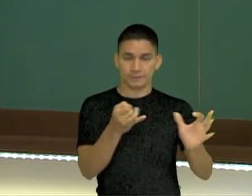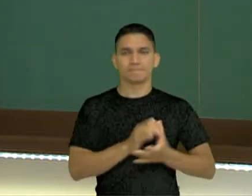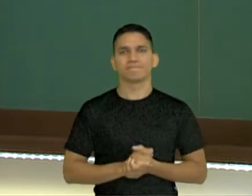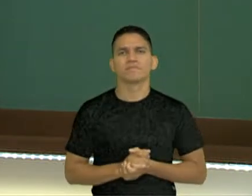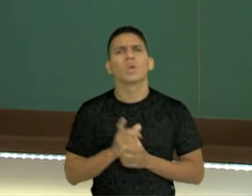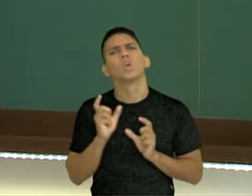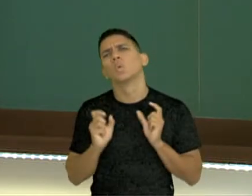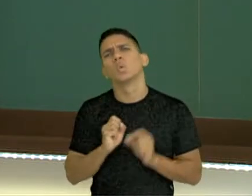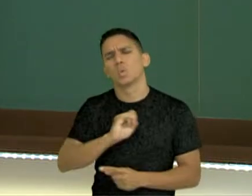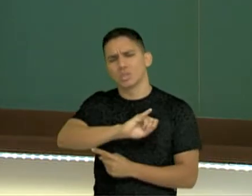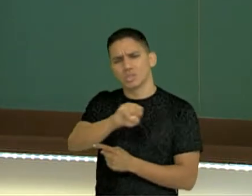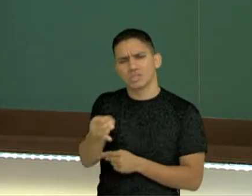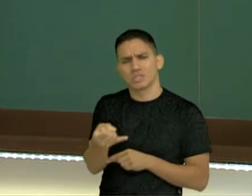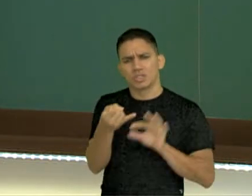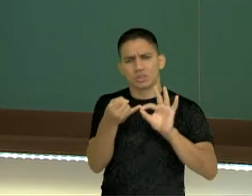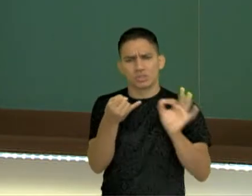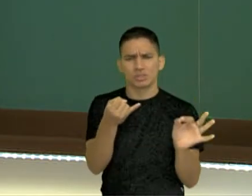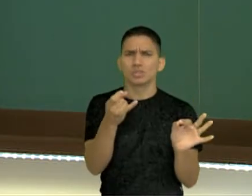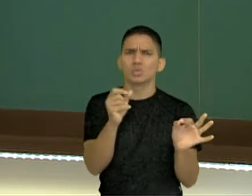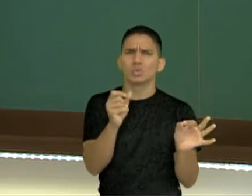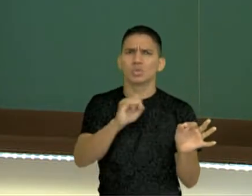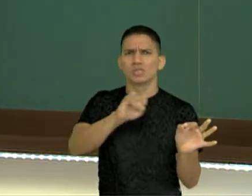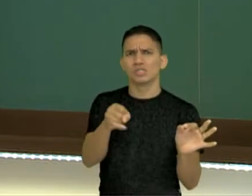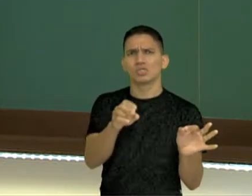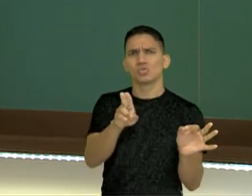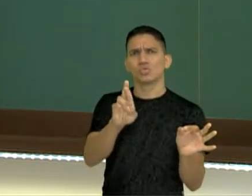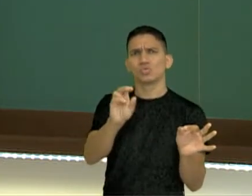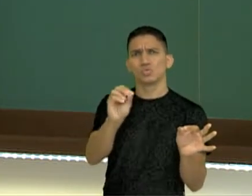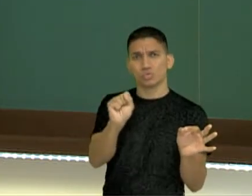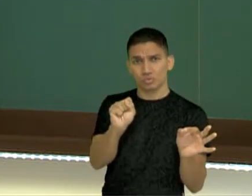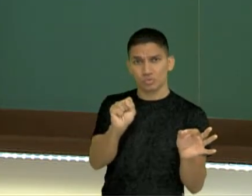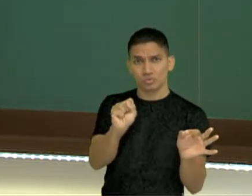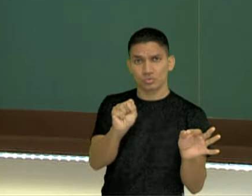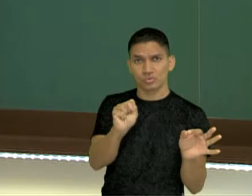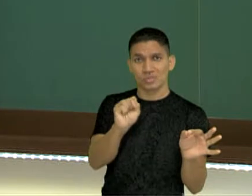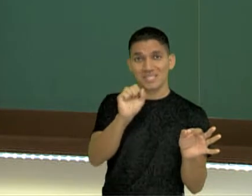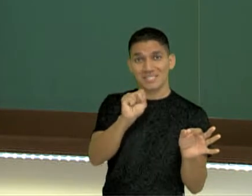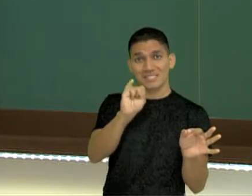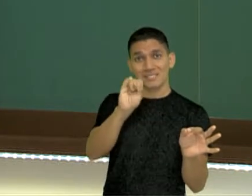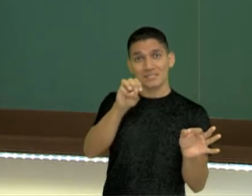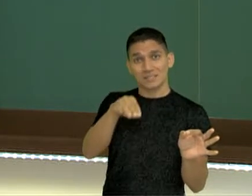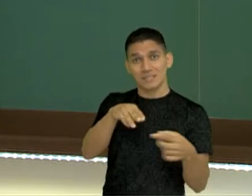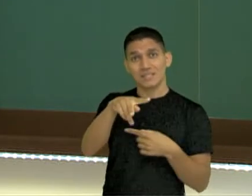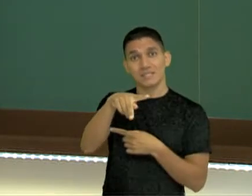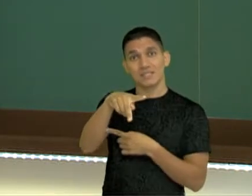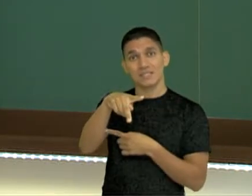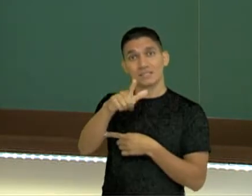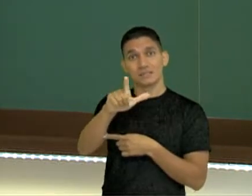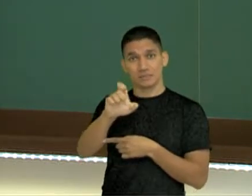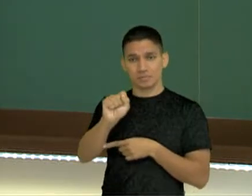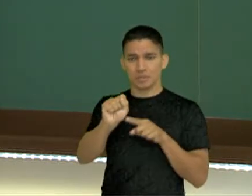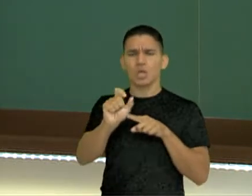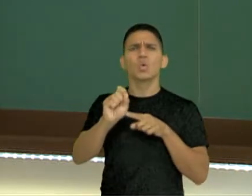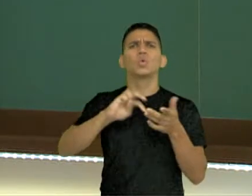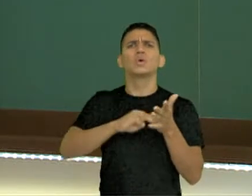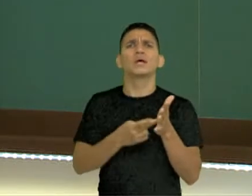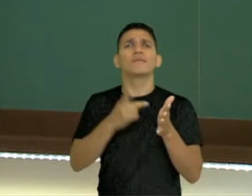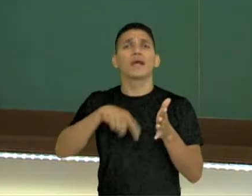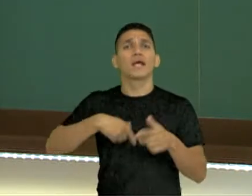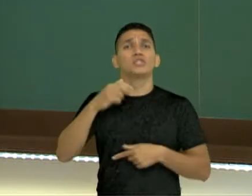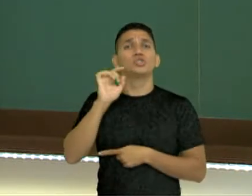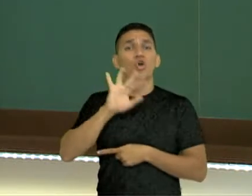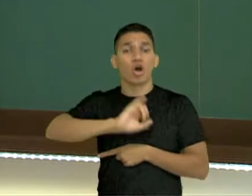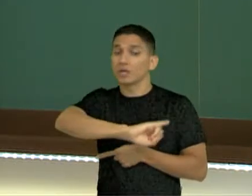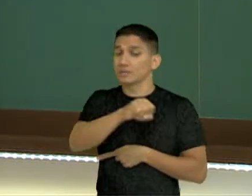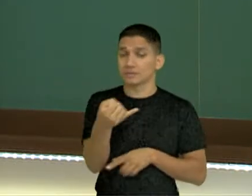simples é aquele que não há uma cobrança de juro sobre juro, né? E como que a gente calcula? A gente usa essas